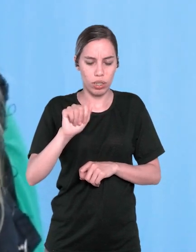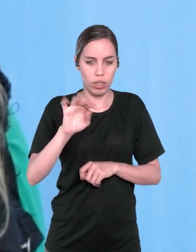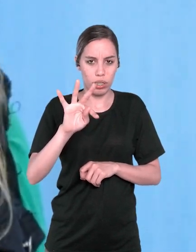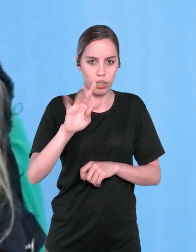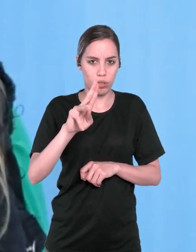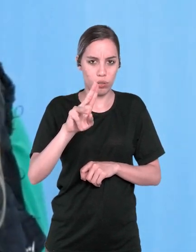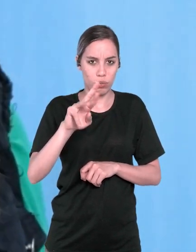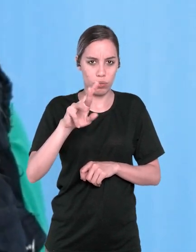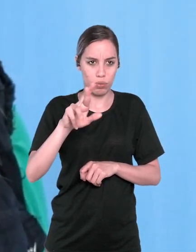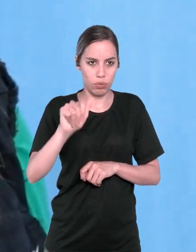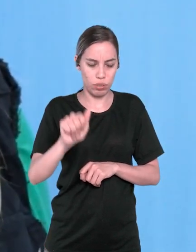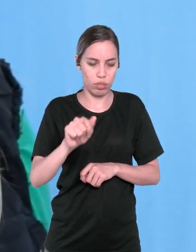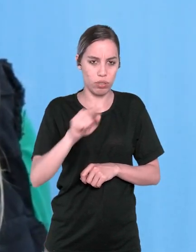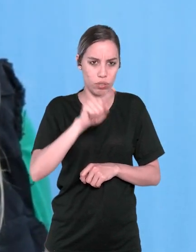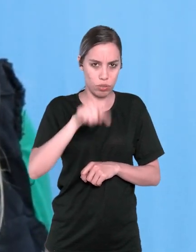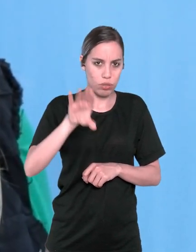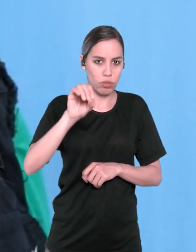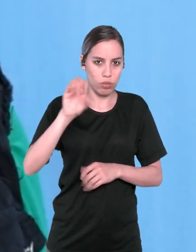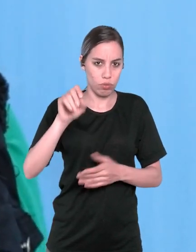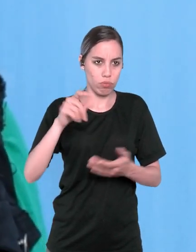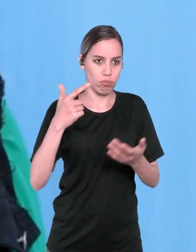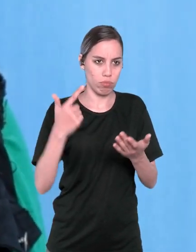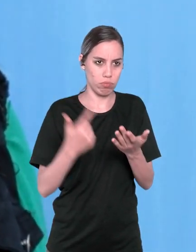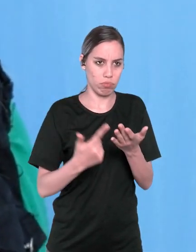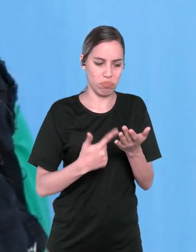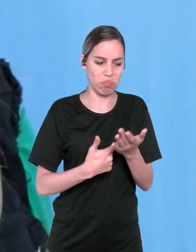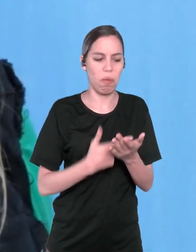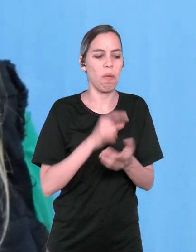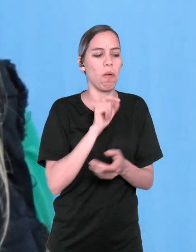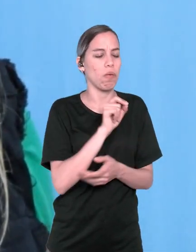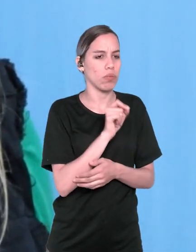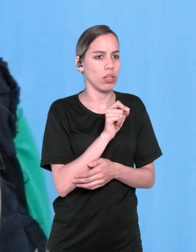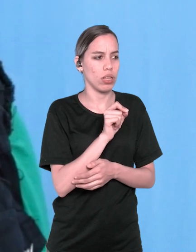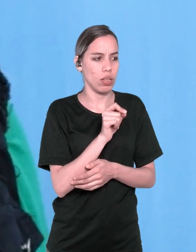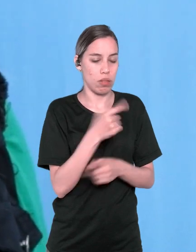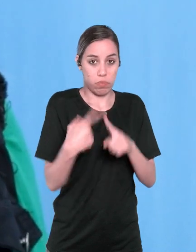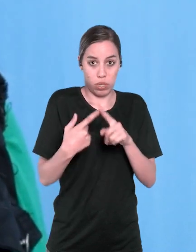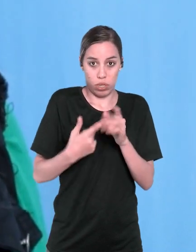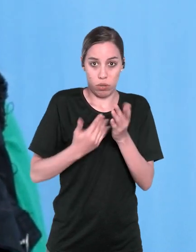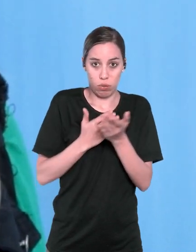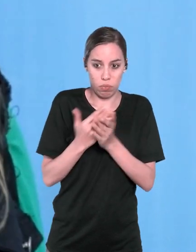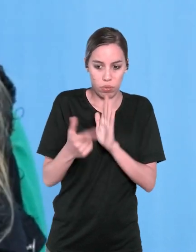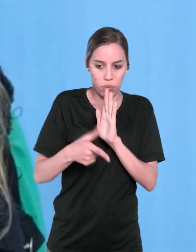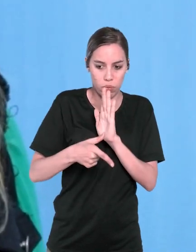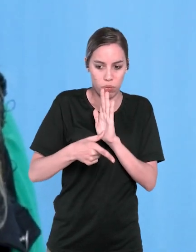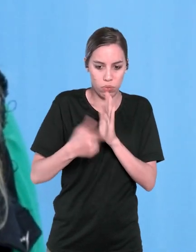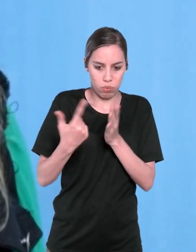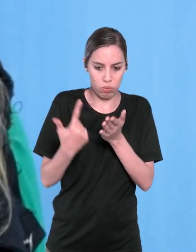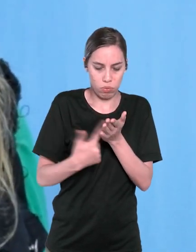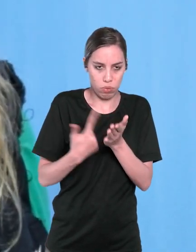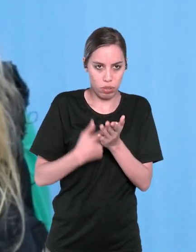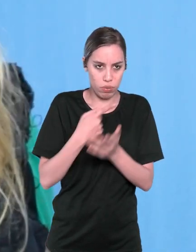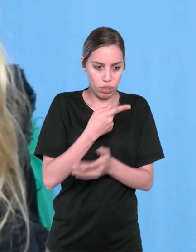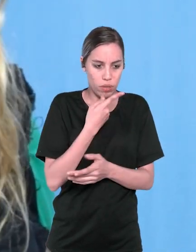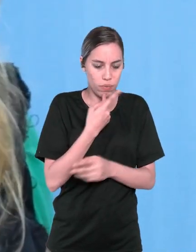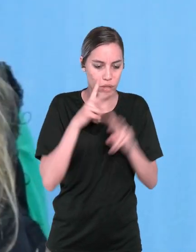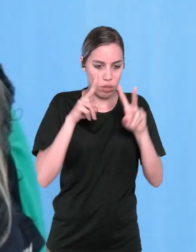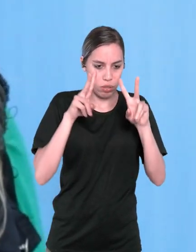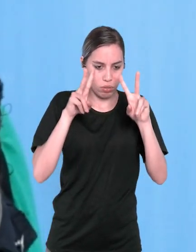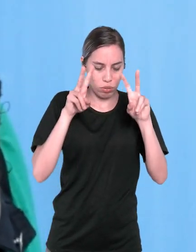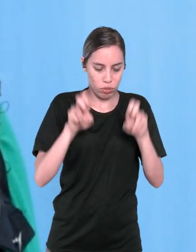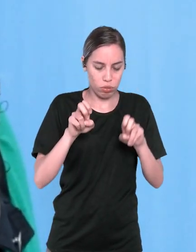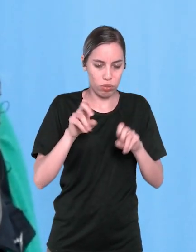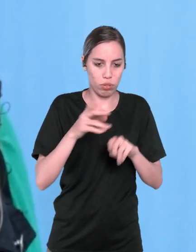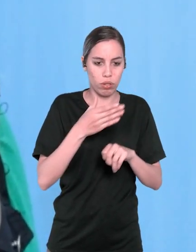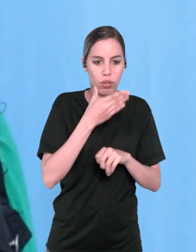né, ali você fala um pouco no livro ali, né, no início você fala a respeito de Charles Darwin, como que ressignifica,